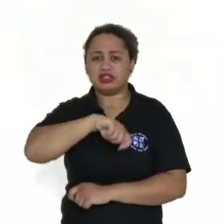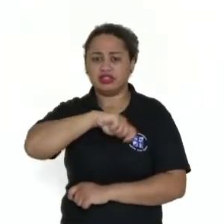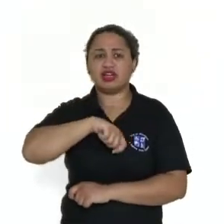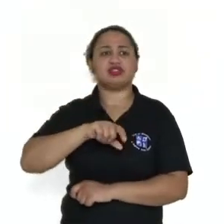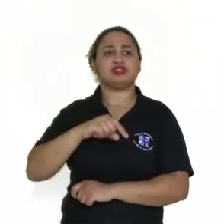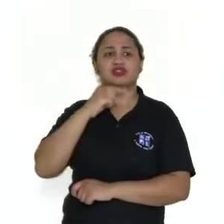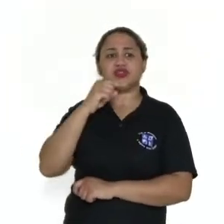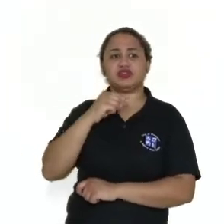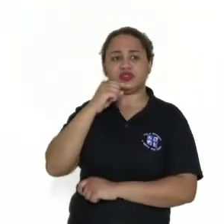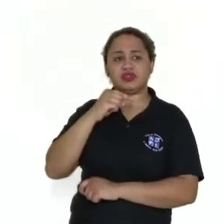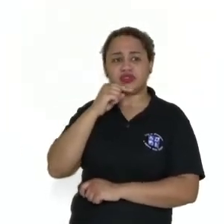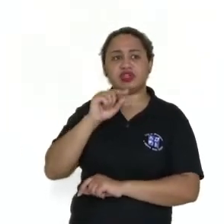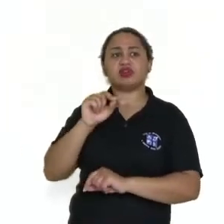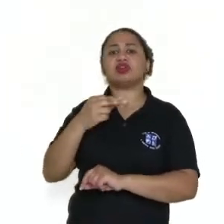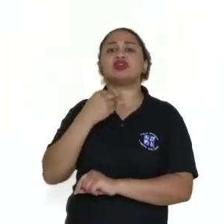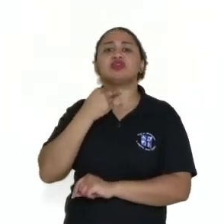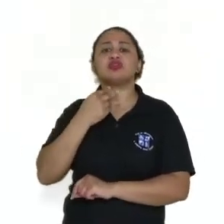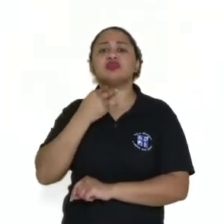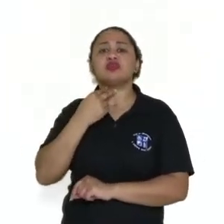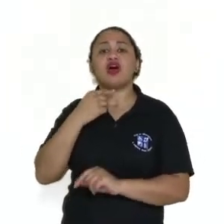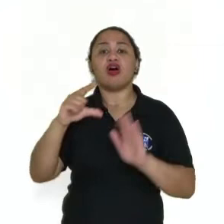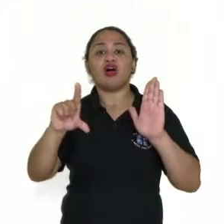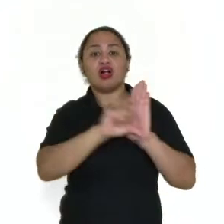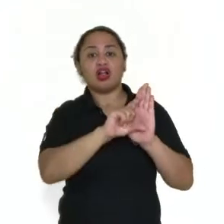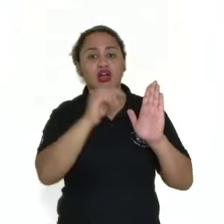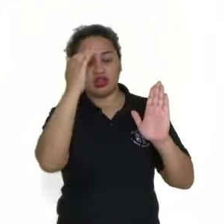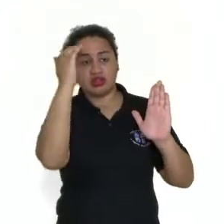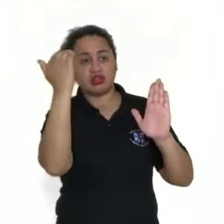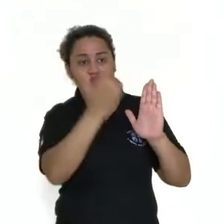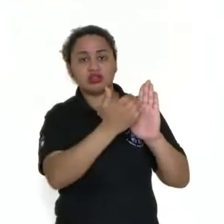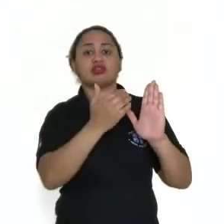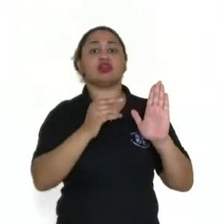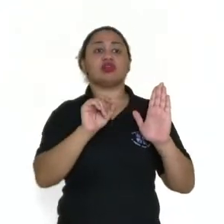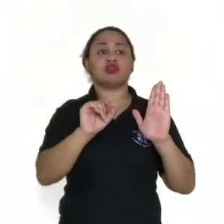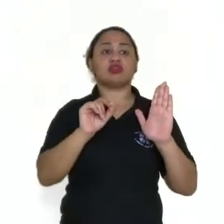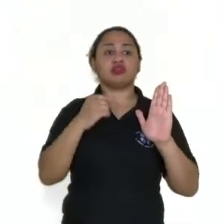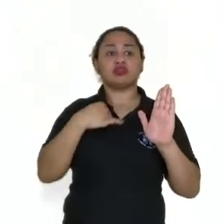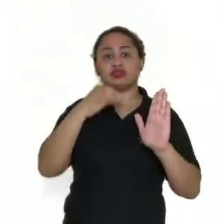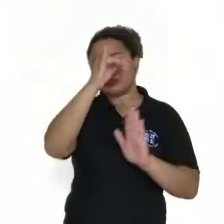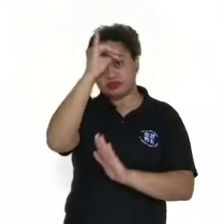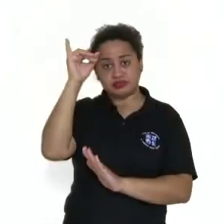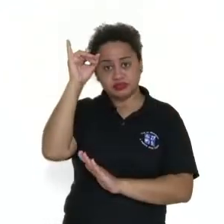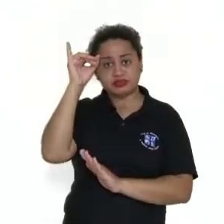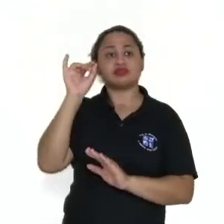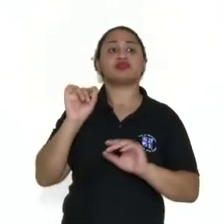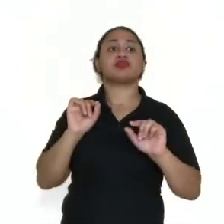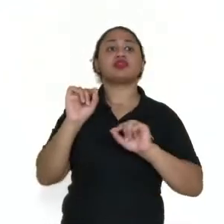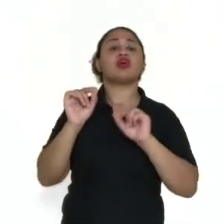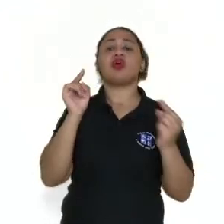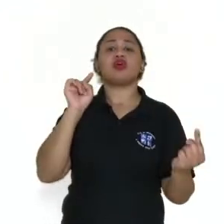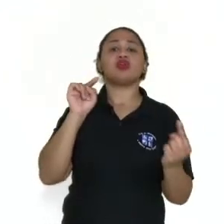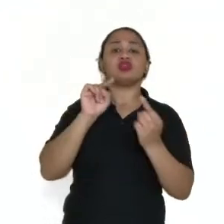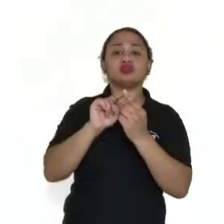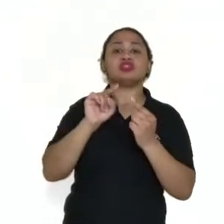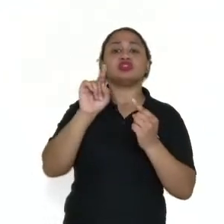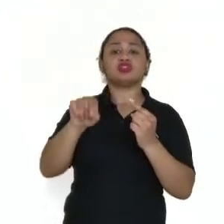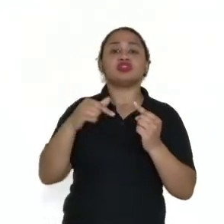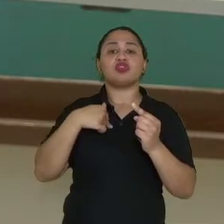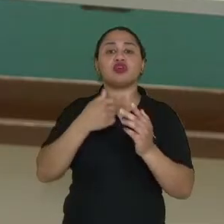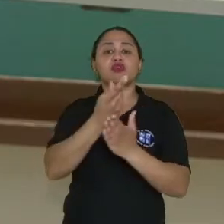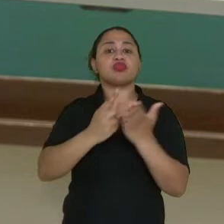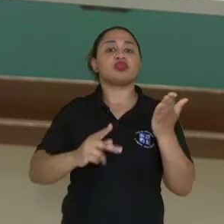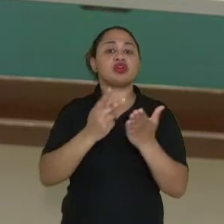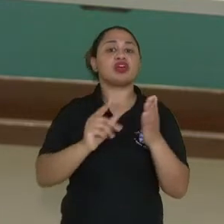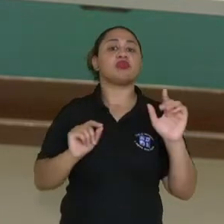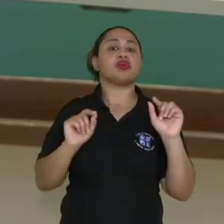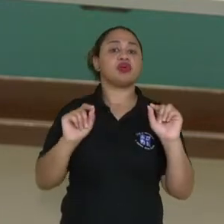discrepância. Ninguém pode descumprir a lei, nem por erro ou ignorância. E aí, qual a finalidade de produção desse poema de